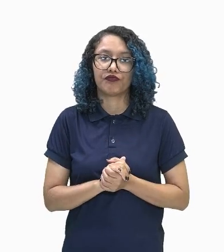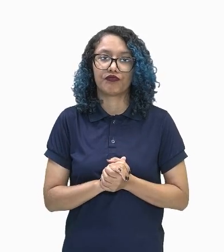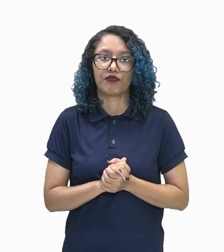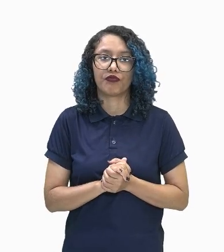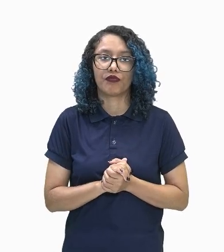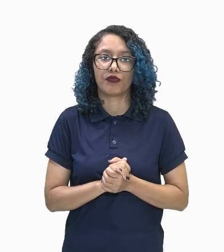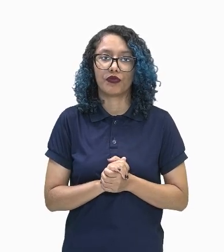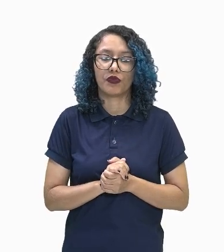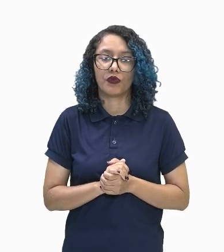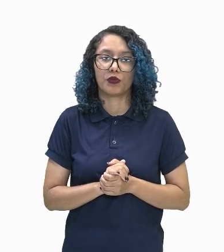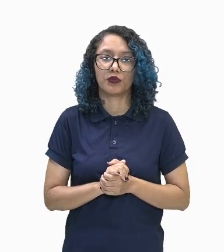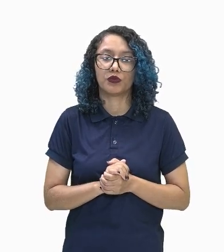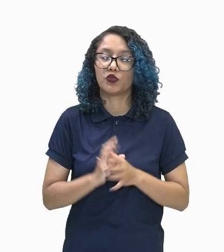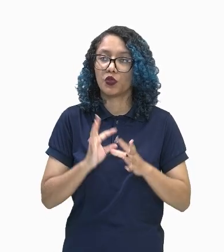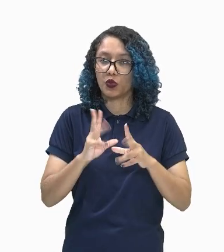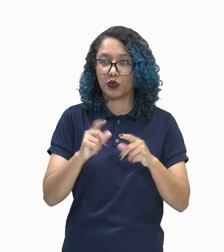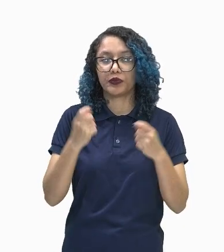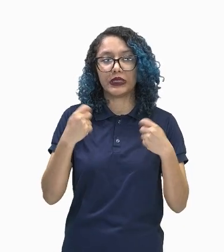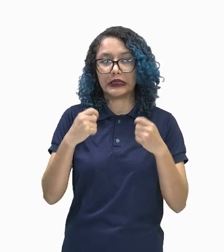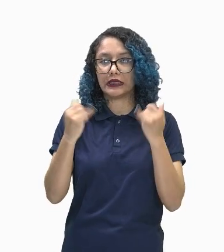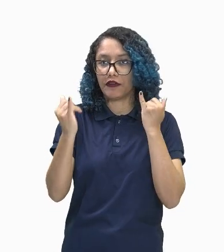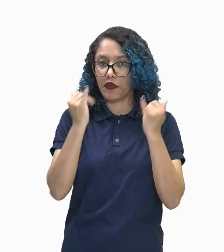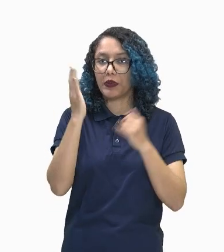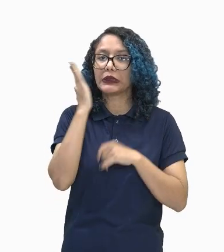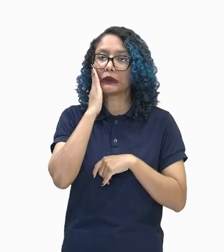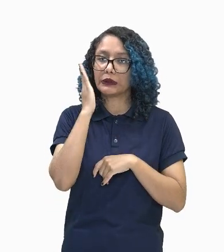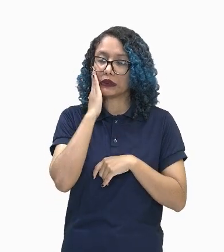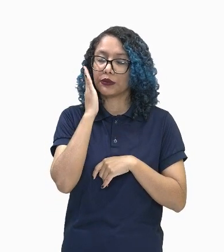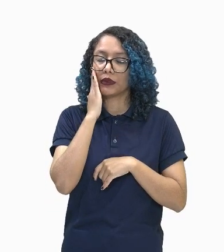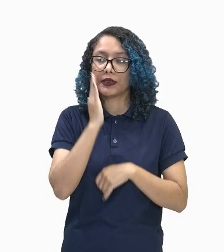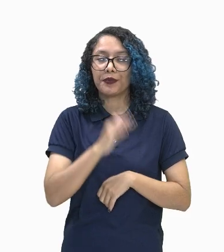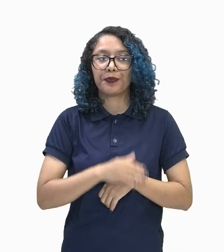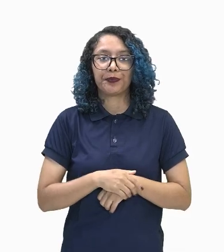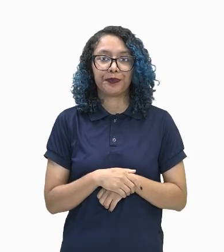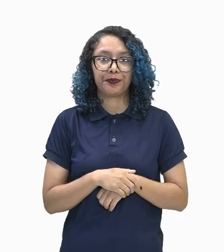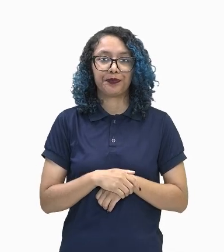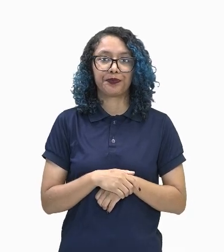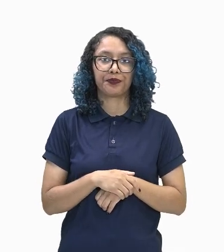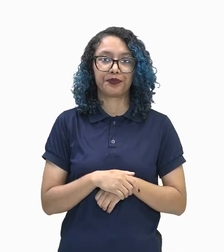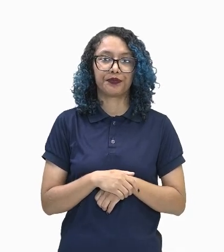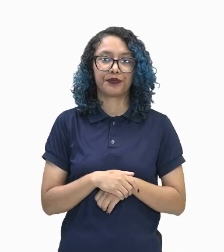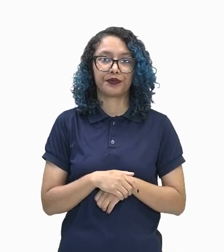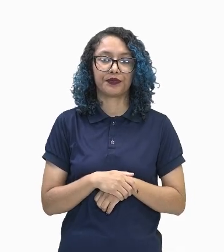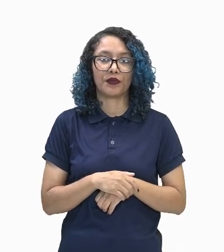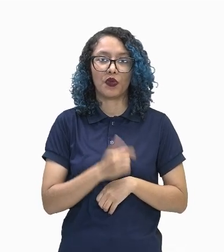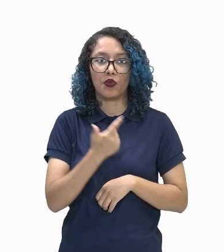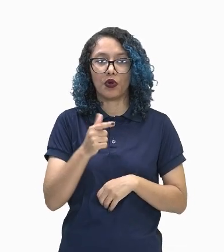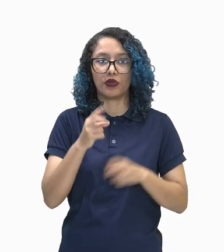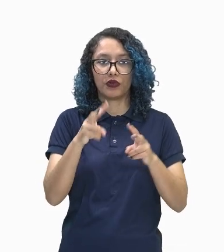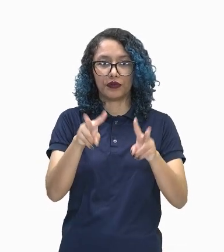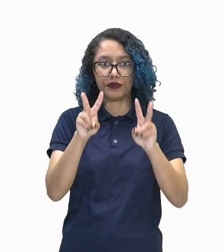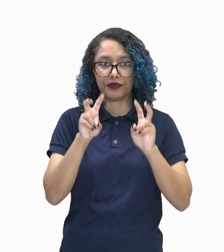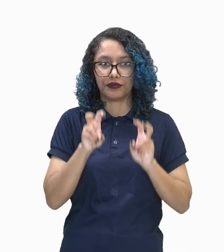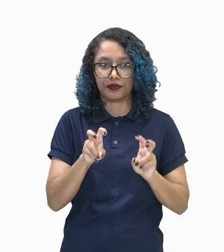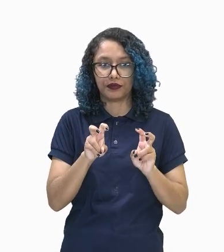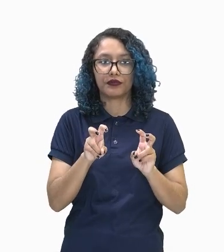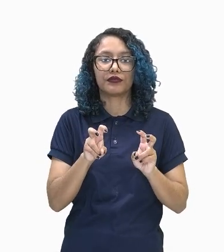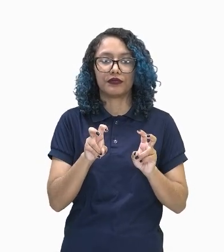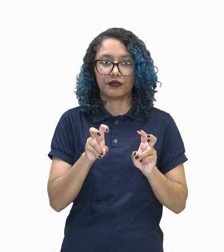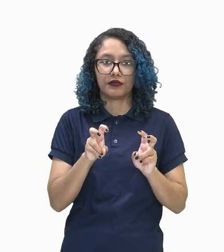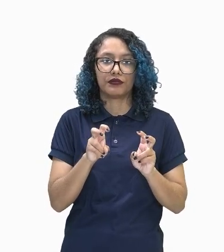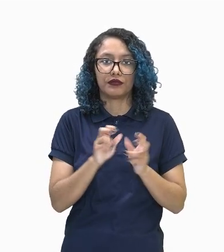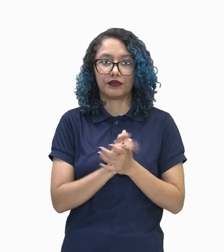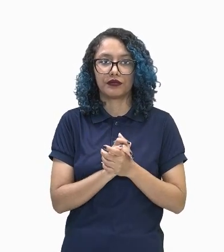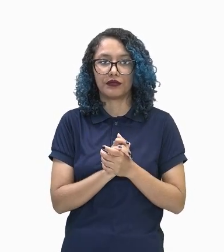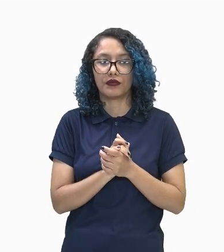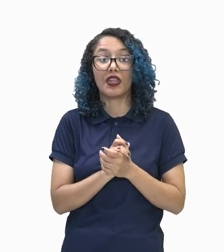ter acesso a essas informações. Título, né? Que o título você cria a partir do